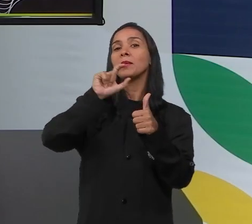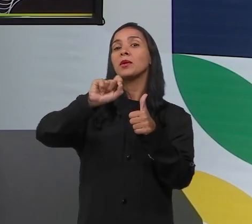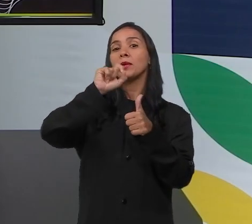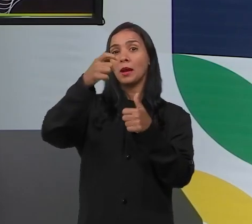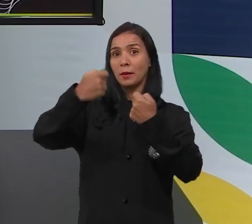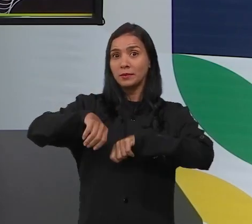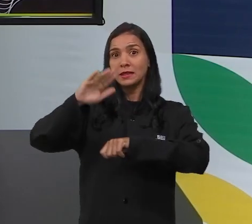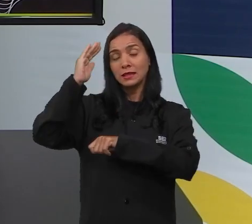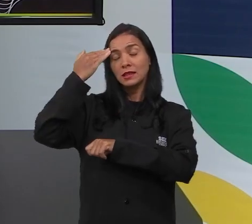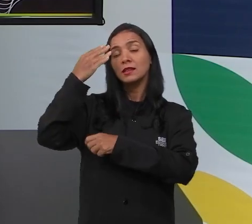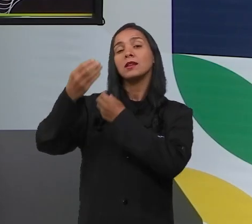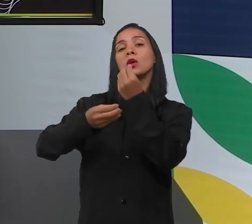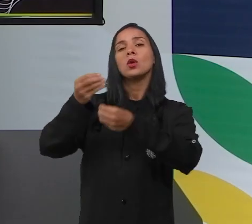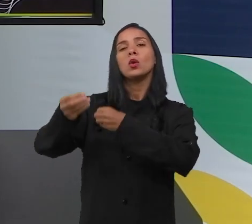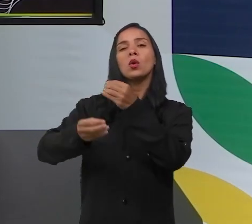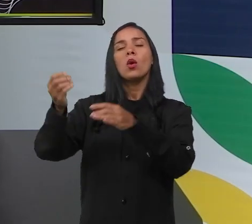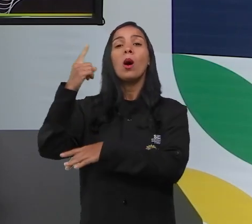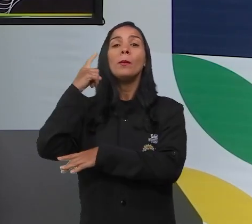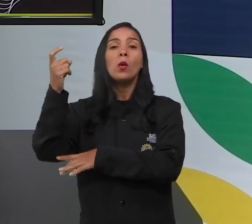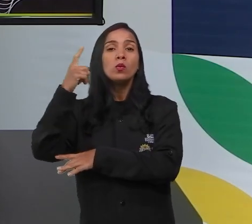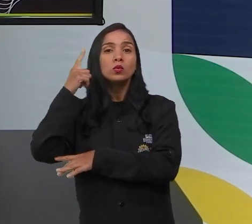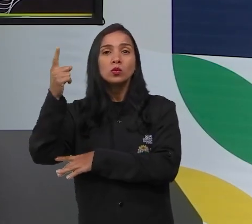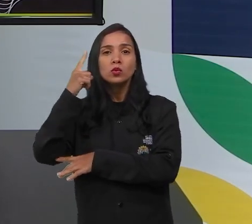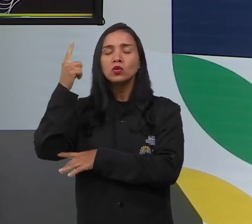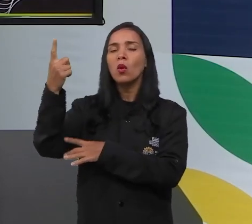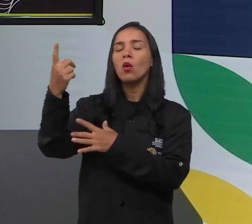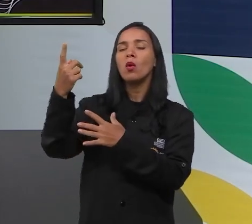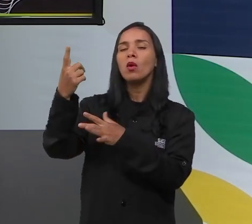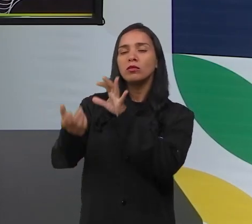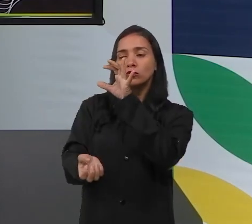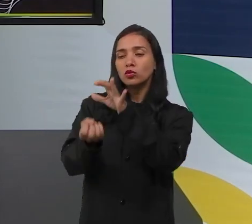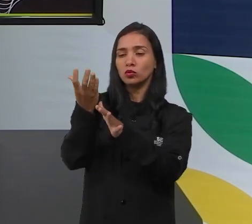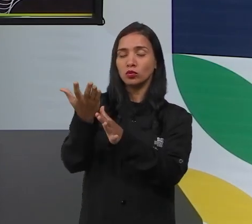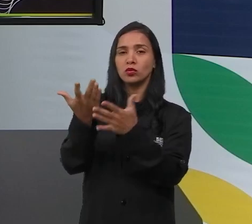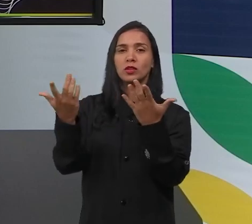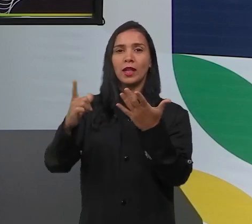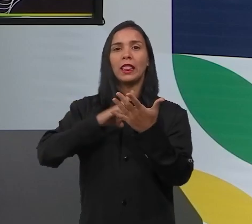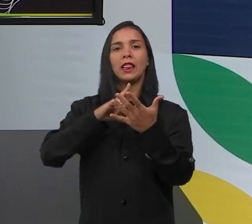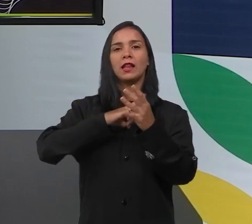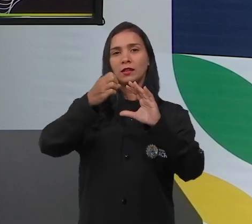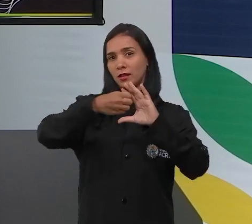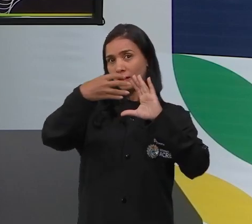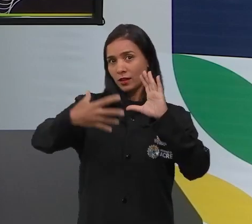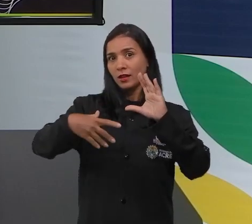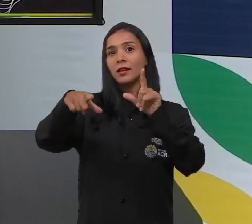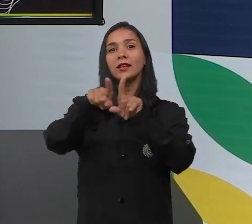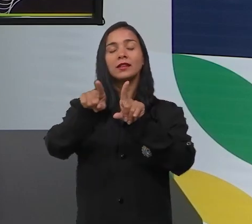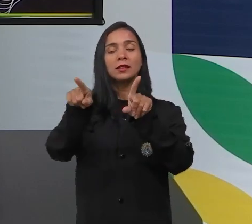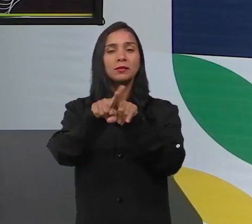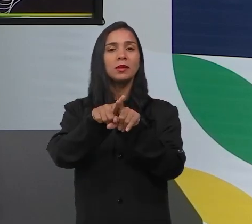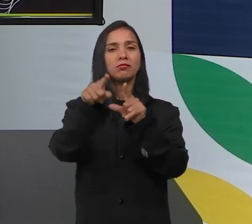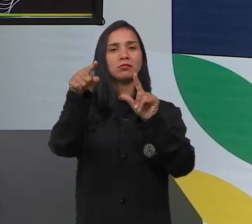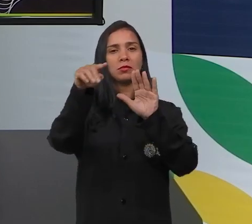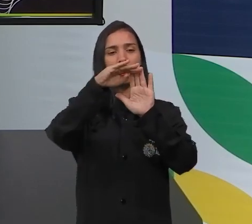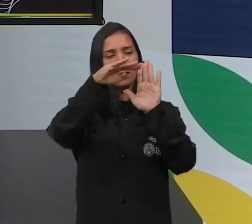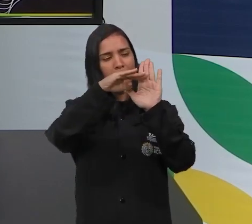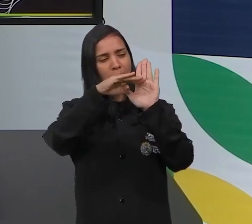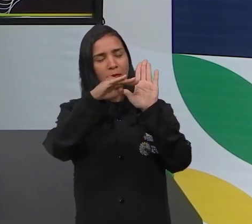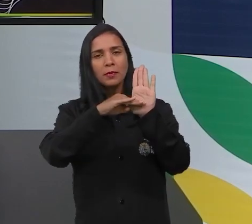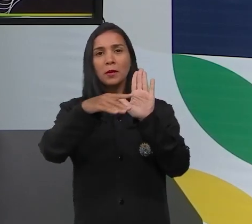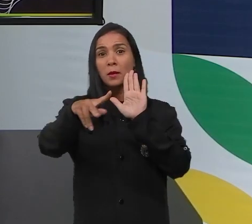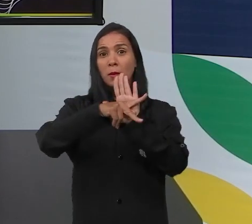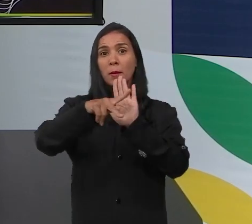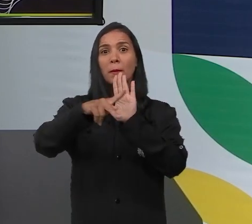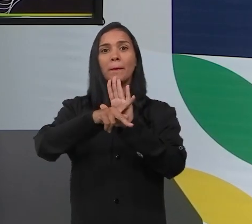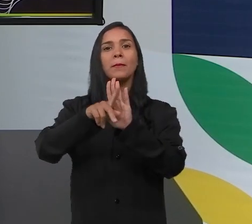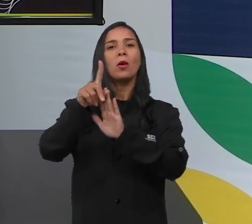eles são formados, quais são as características e propriedades desses sons para então a gente compreender como que esses